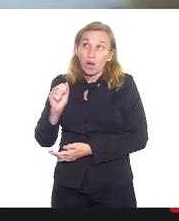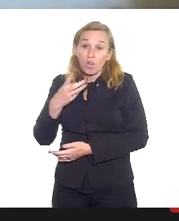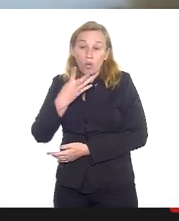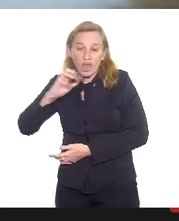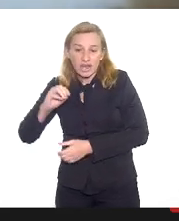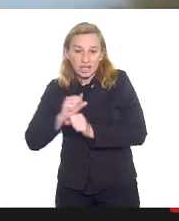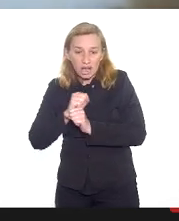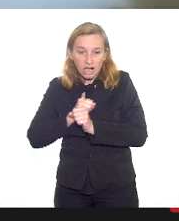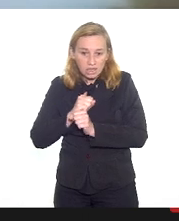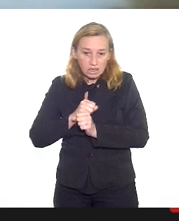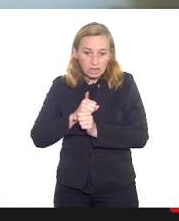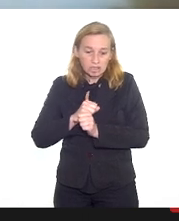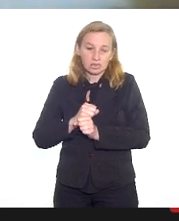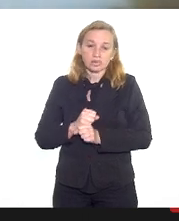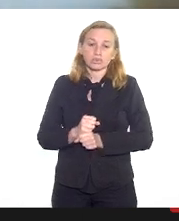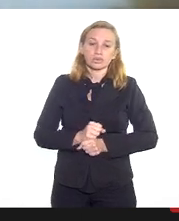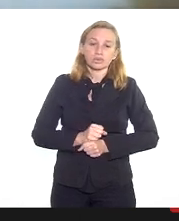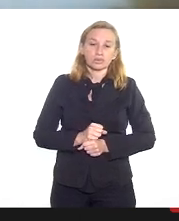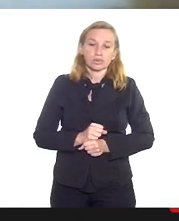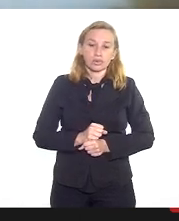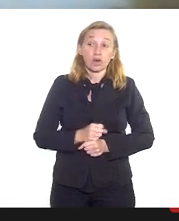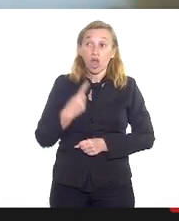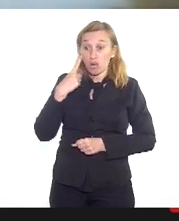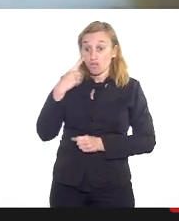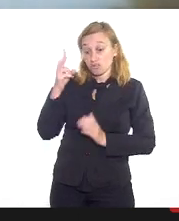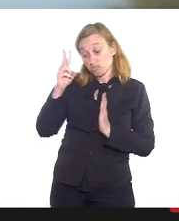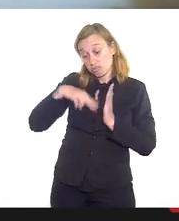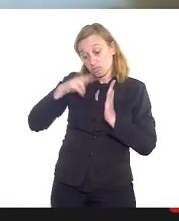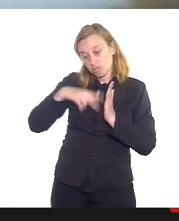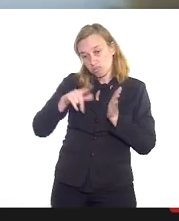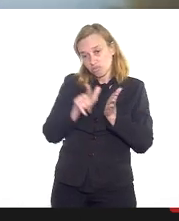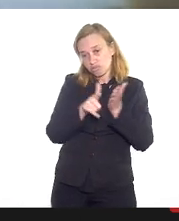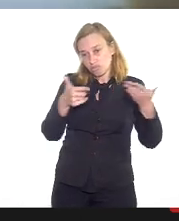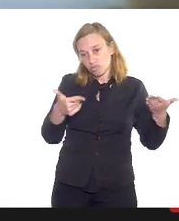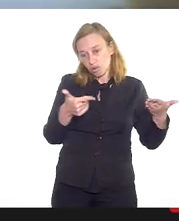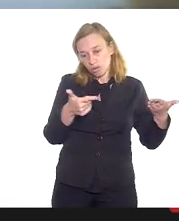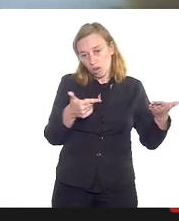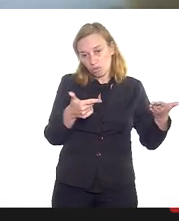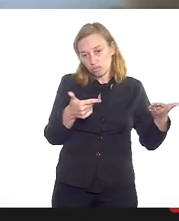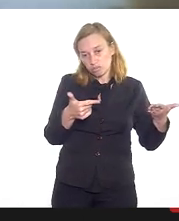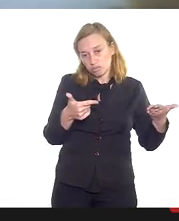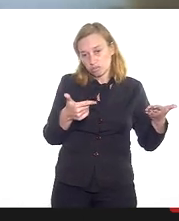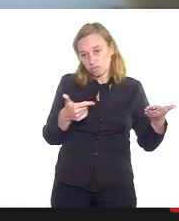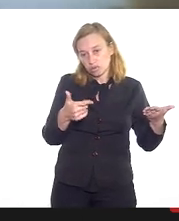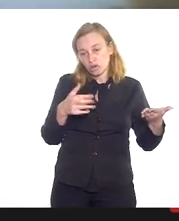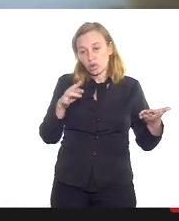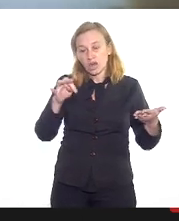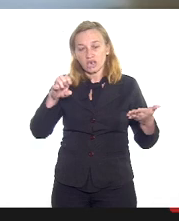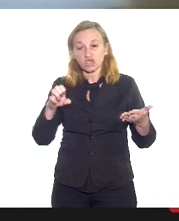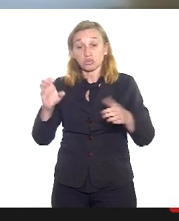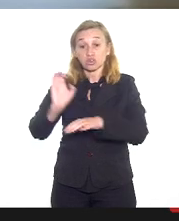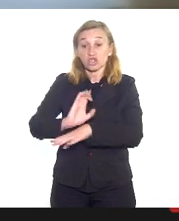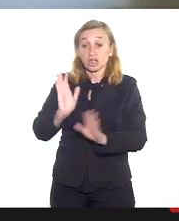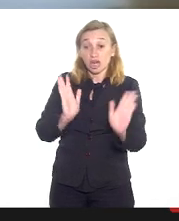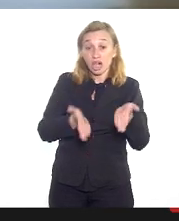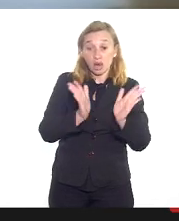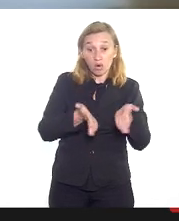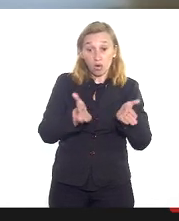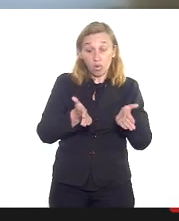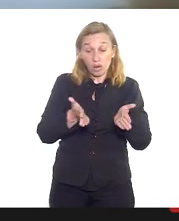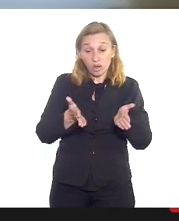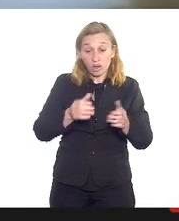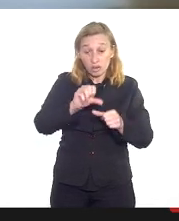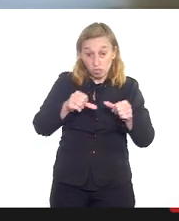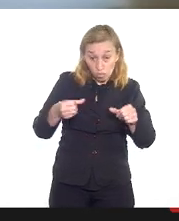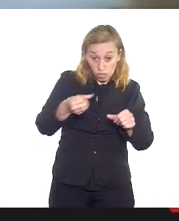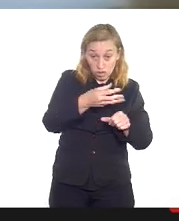doutora Thaís. Em 40 anos, eu li no jornal. E o regime do Estado agora, com uma grande